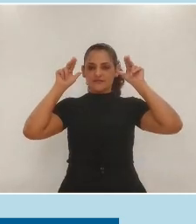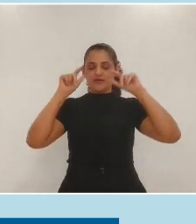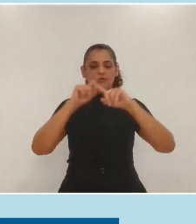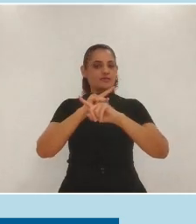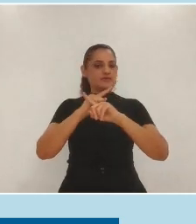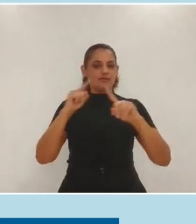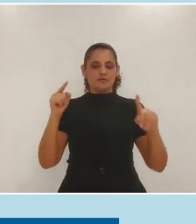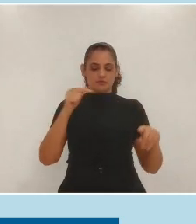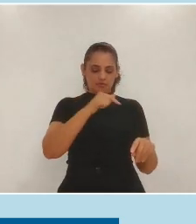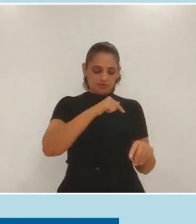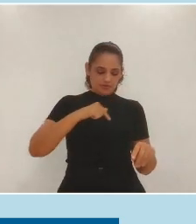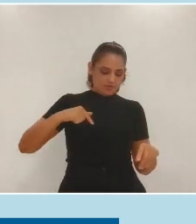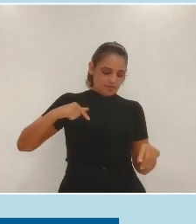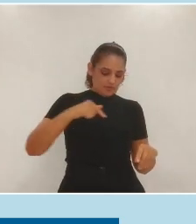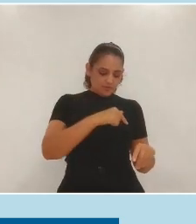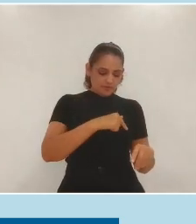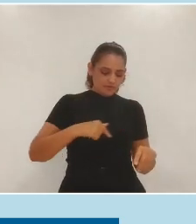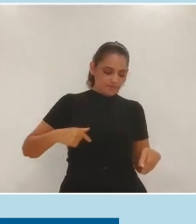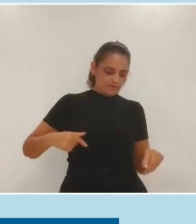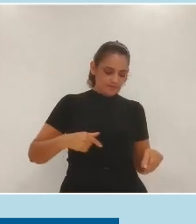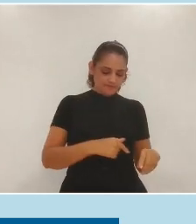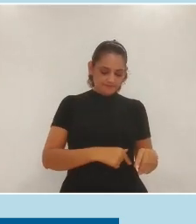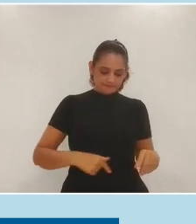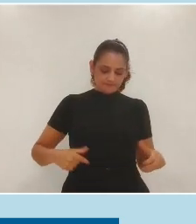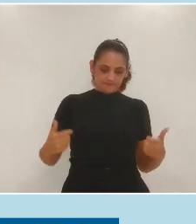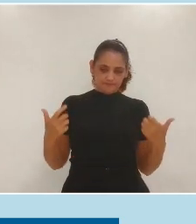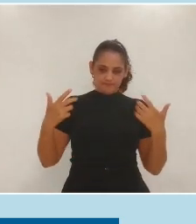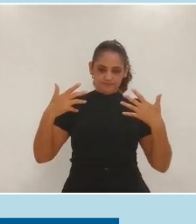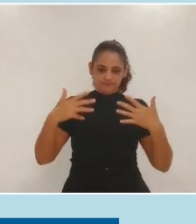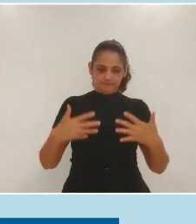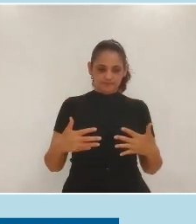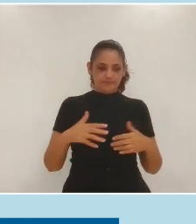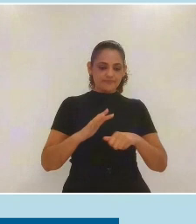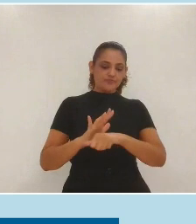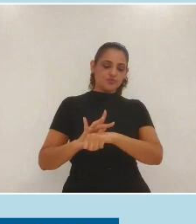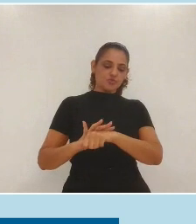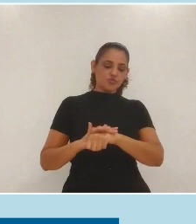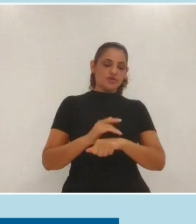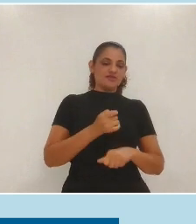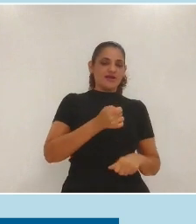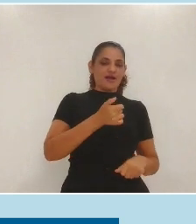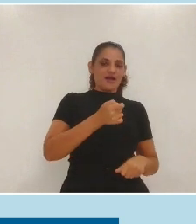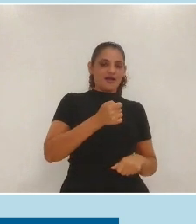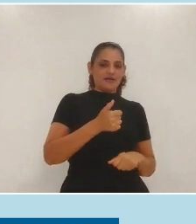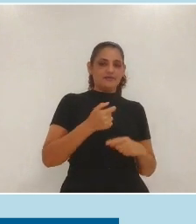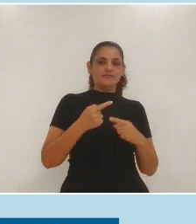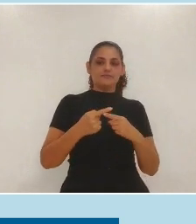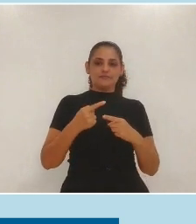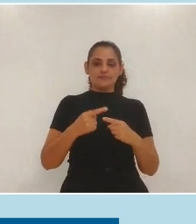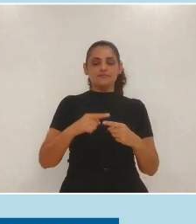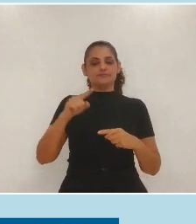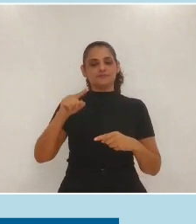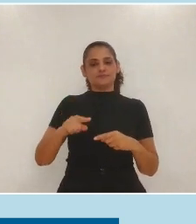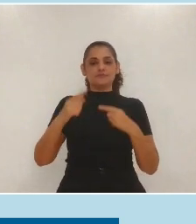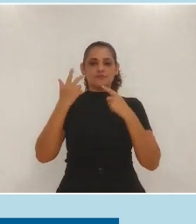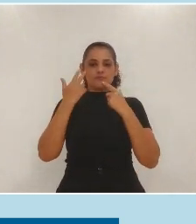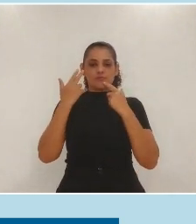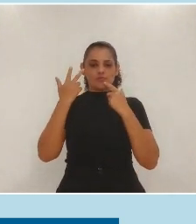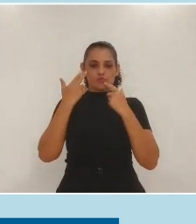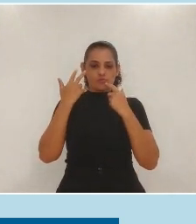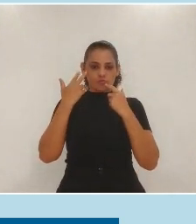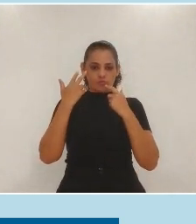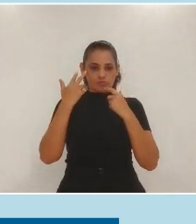zebra, ele é usado para descrever doenças raras. Por quê? Porque é muito mais comum, se você escutar cascos,